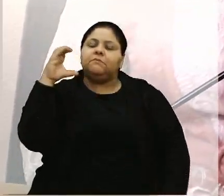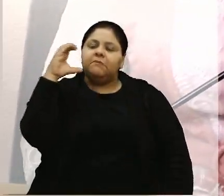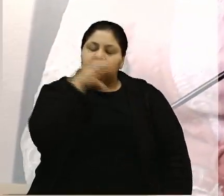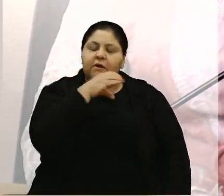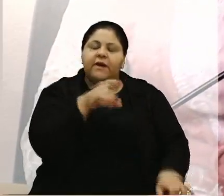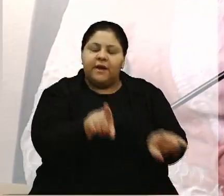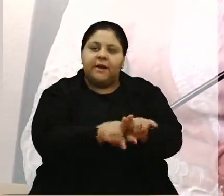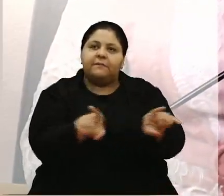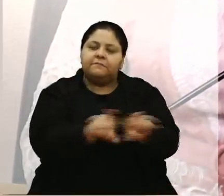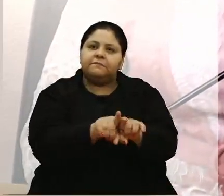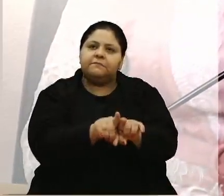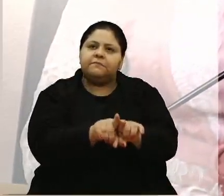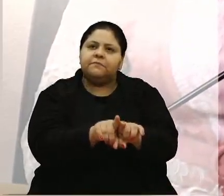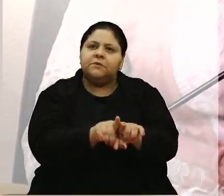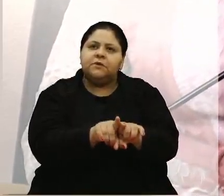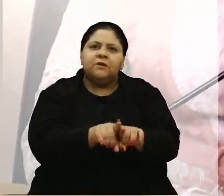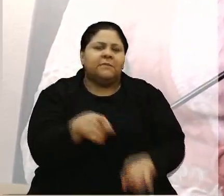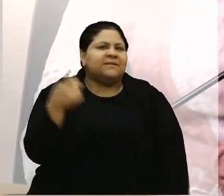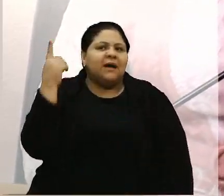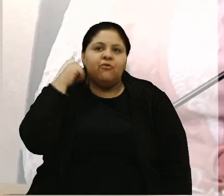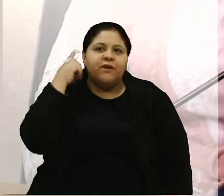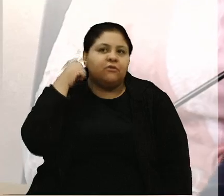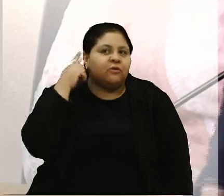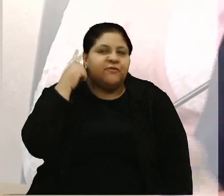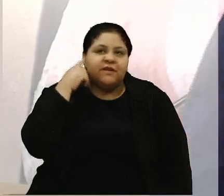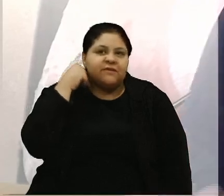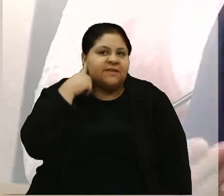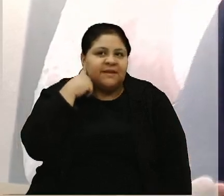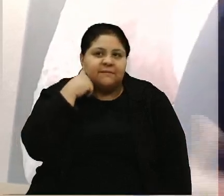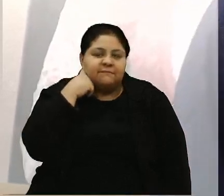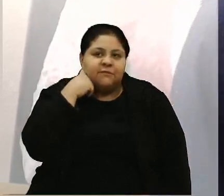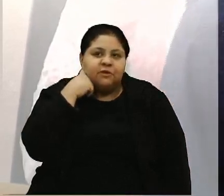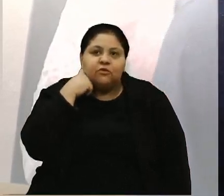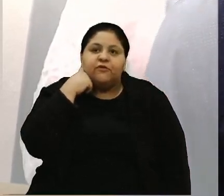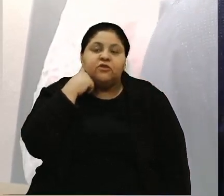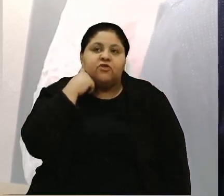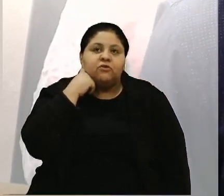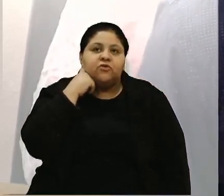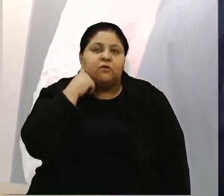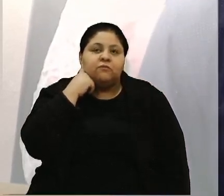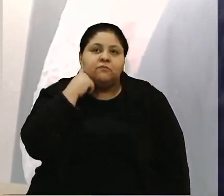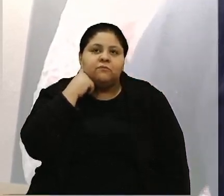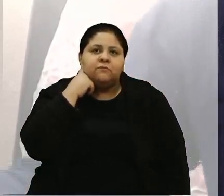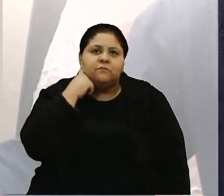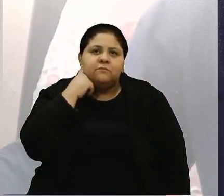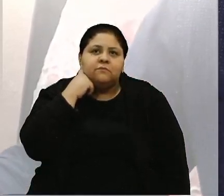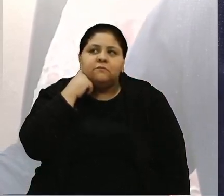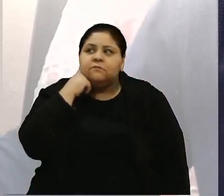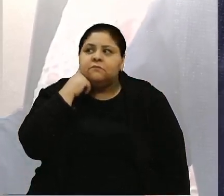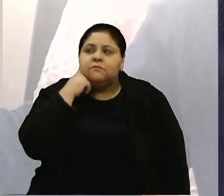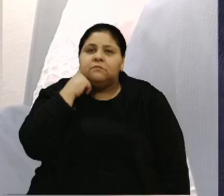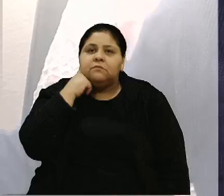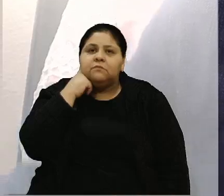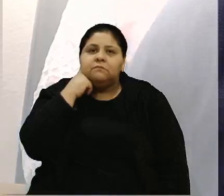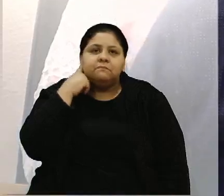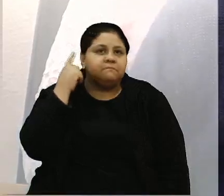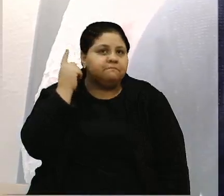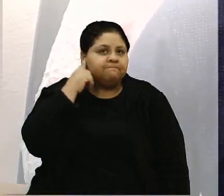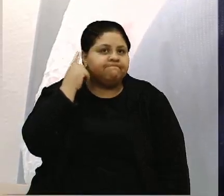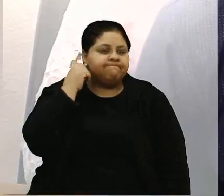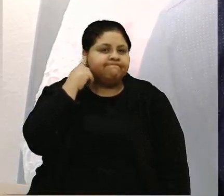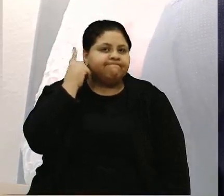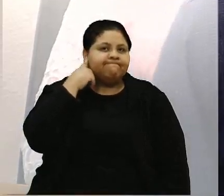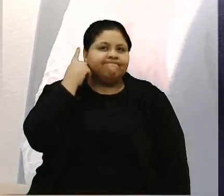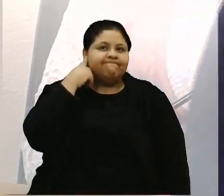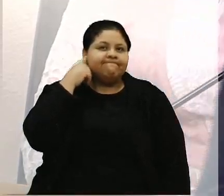entreveiro. Pois assim como tu lutas frente a frente, peito nu, lutou também o Chiru na